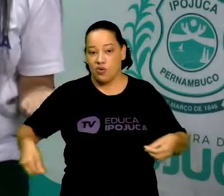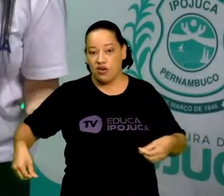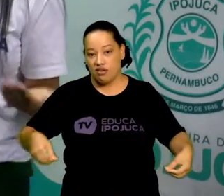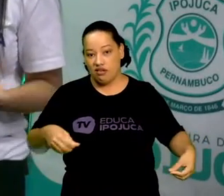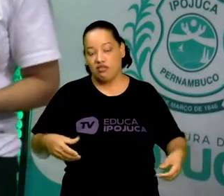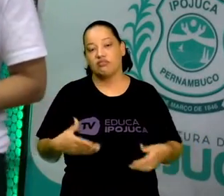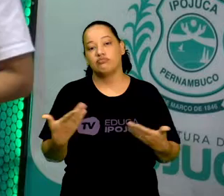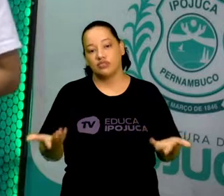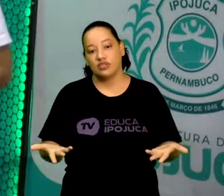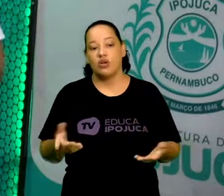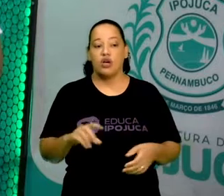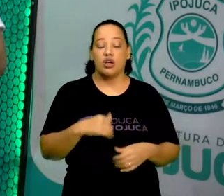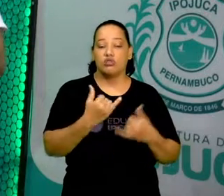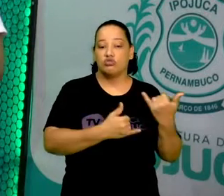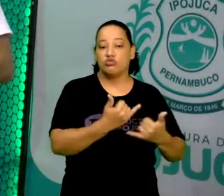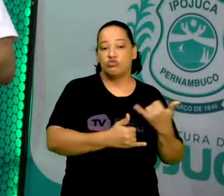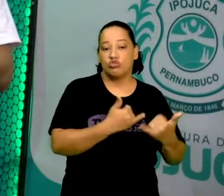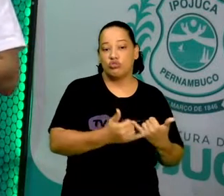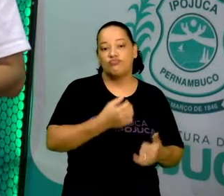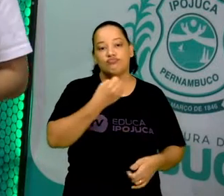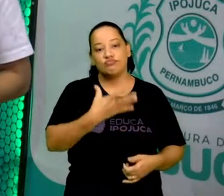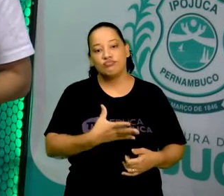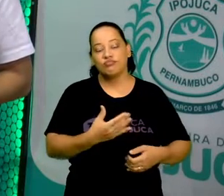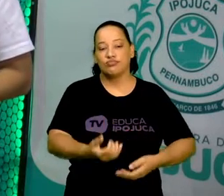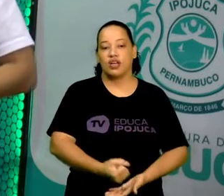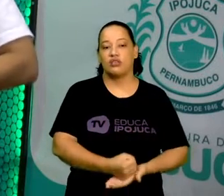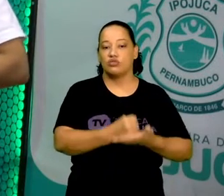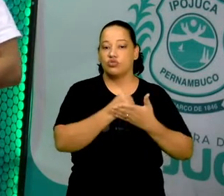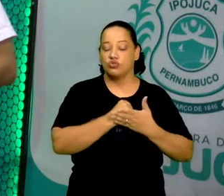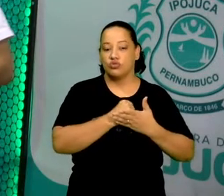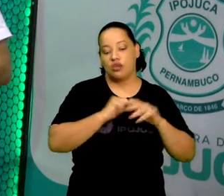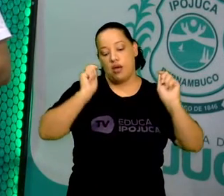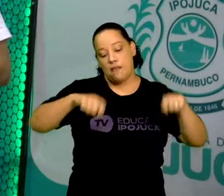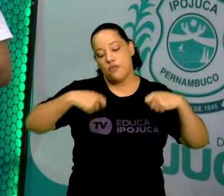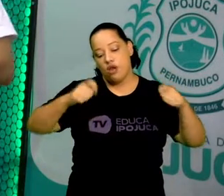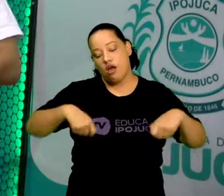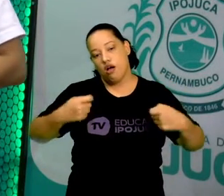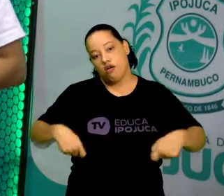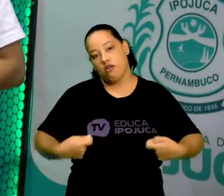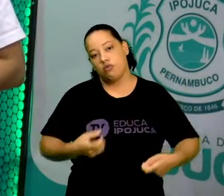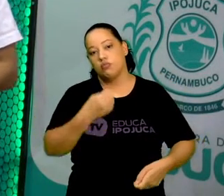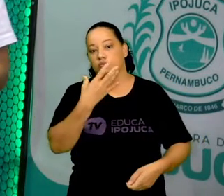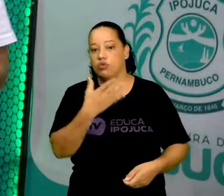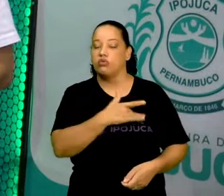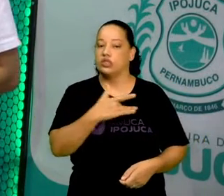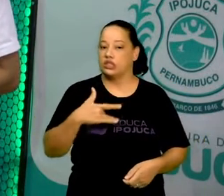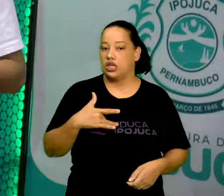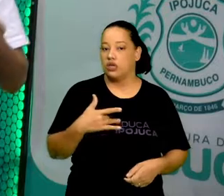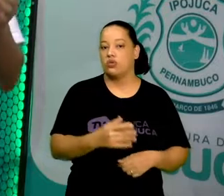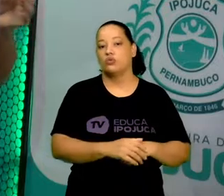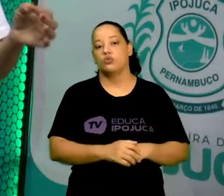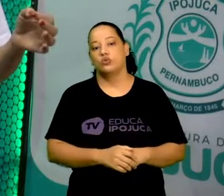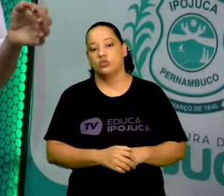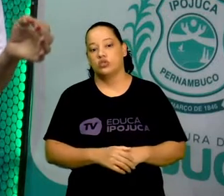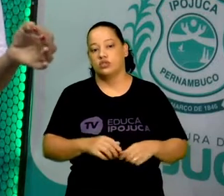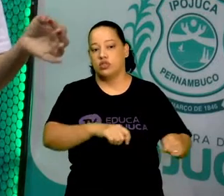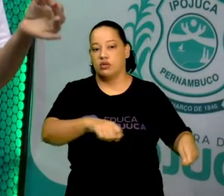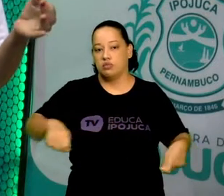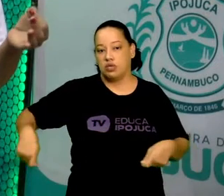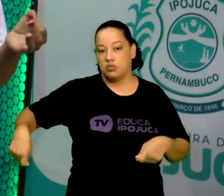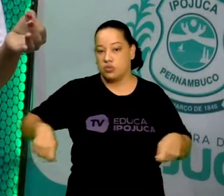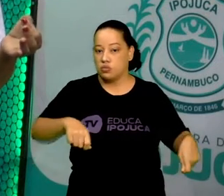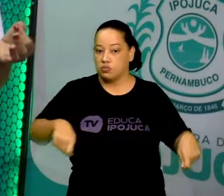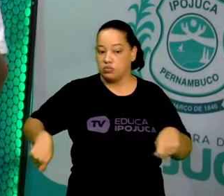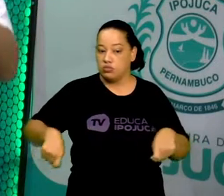jogos que nos ajudem Imagine você pula corda faz bem para nossa saúde para sua saúde você geral